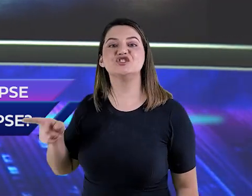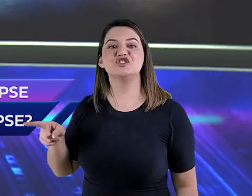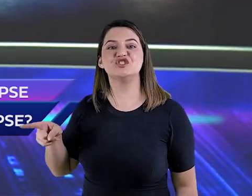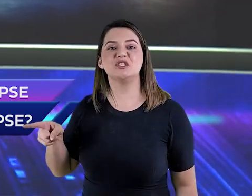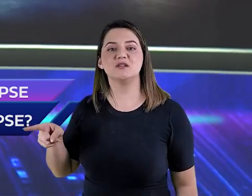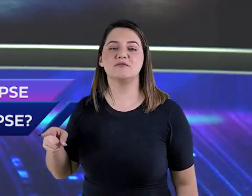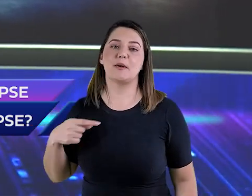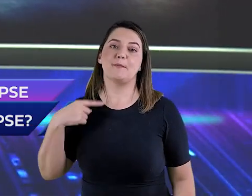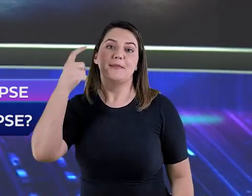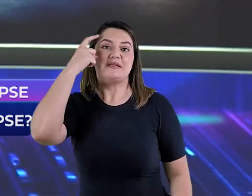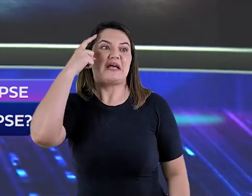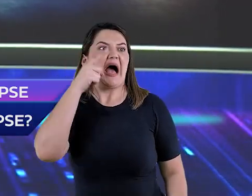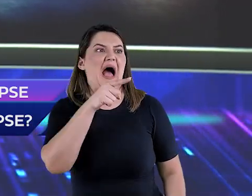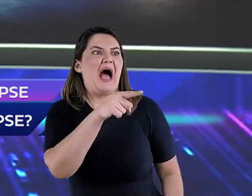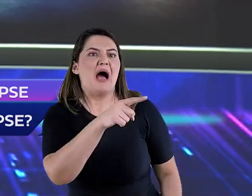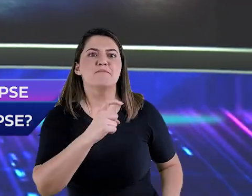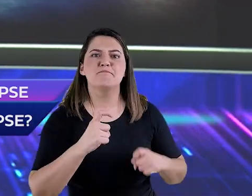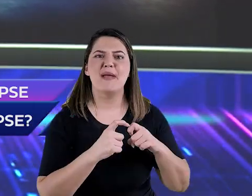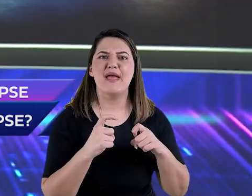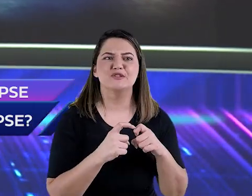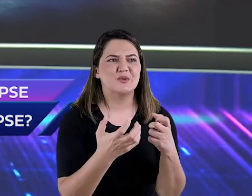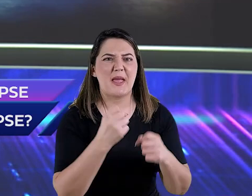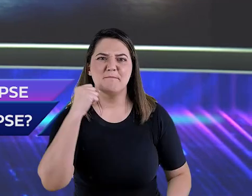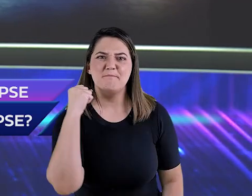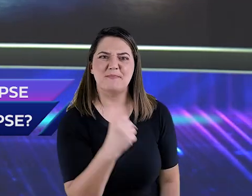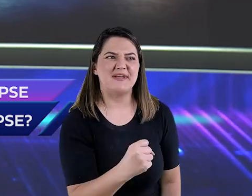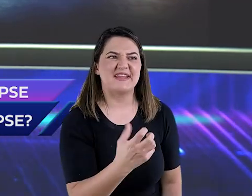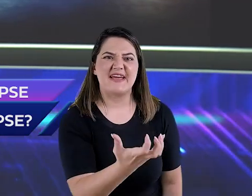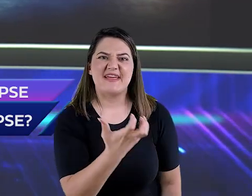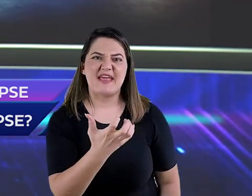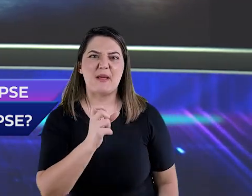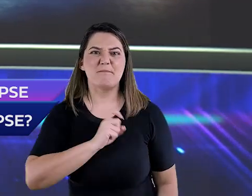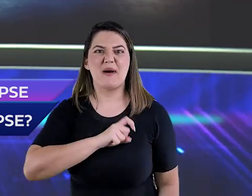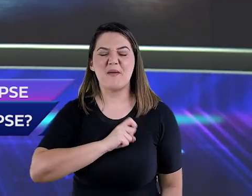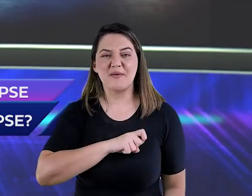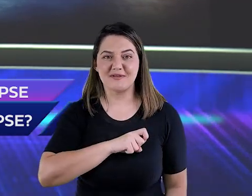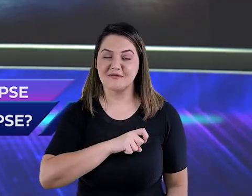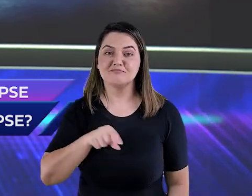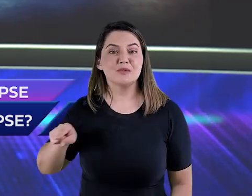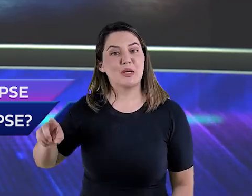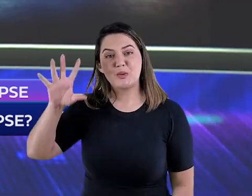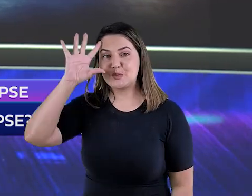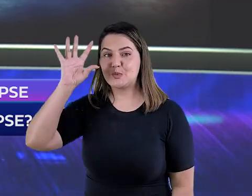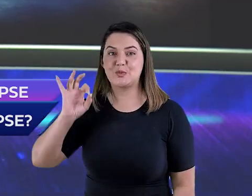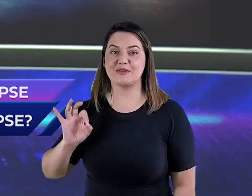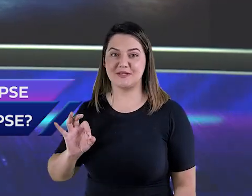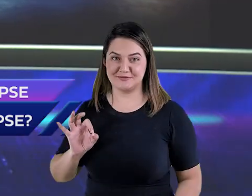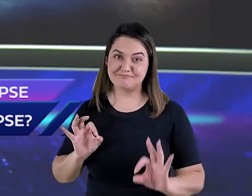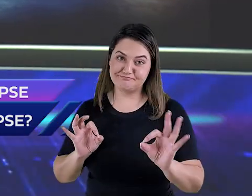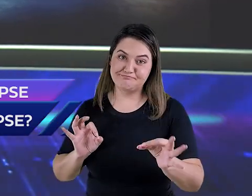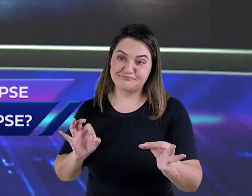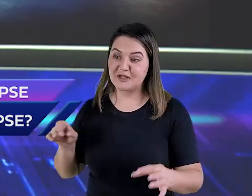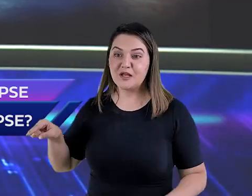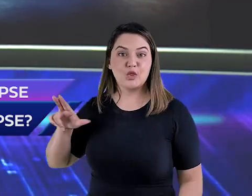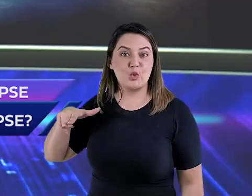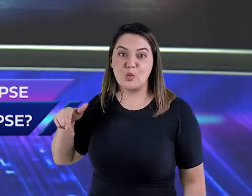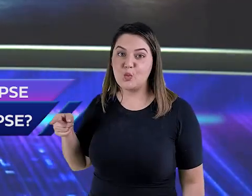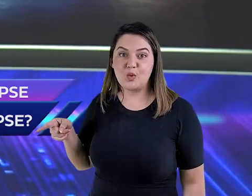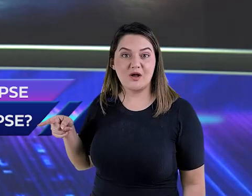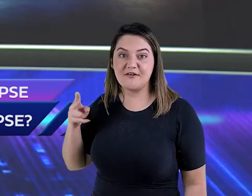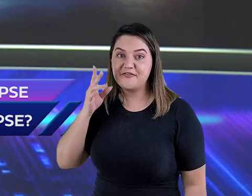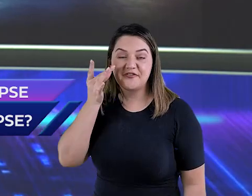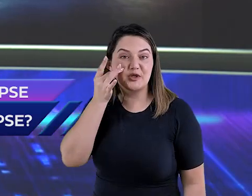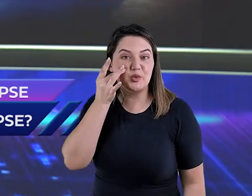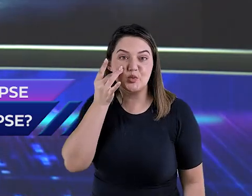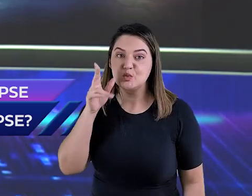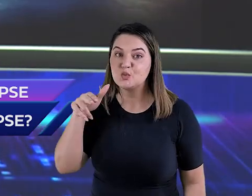provavelmente vai achar que o médico é um malfeitor. Vai achar que quem está ali fazendo aquela incisão está